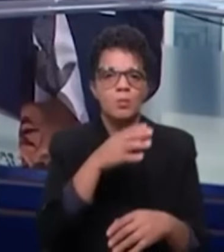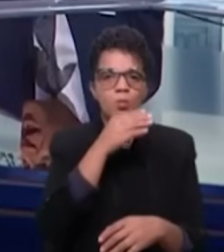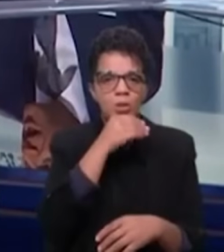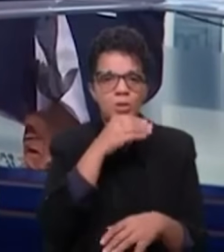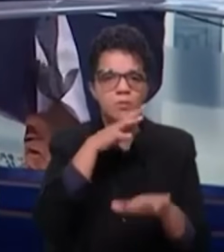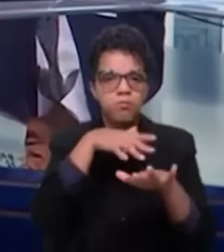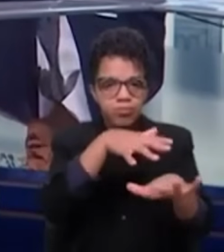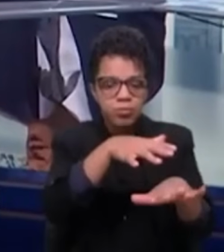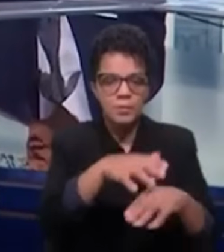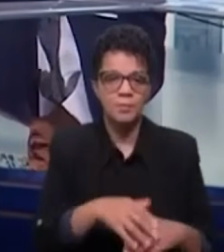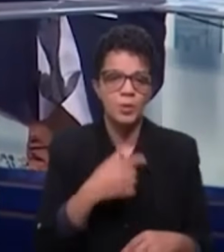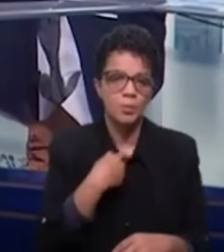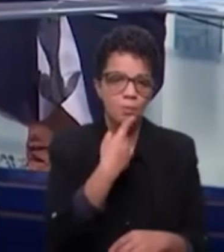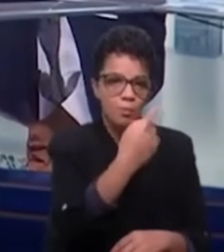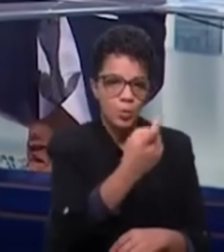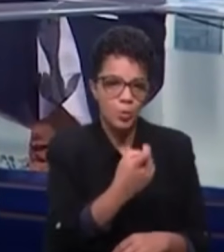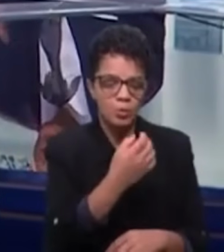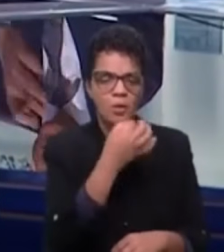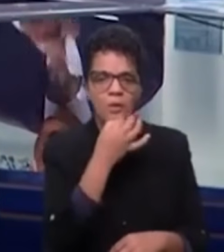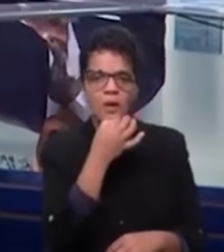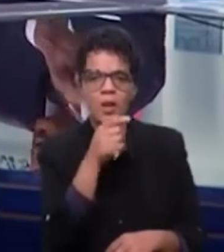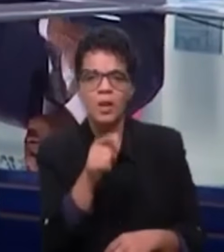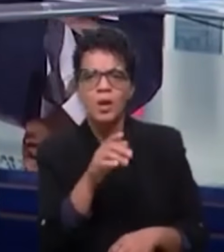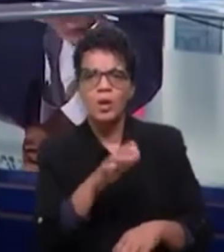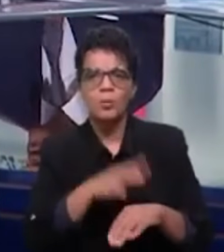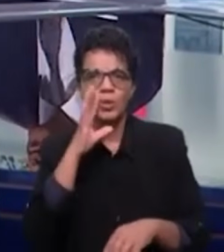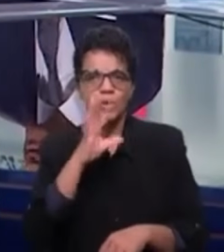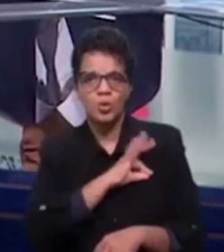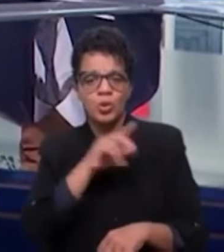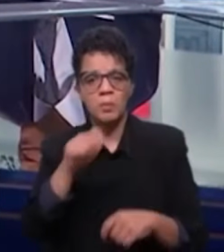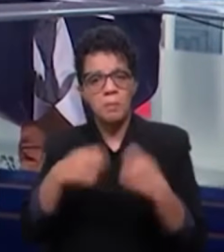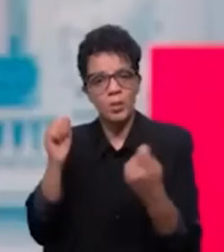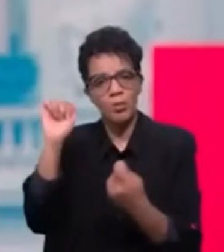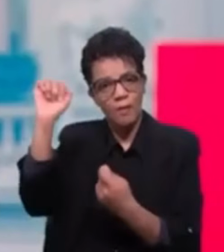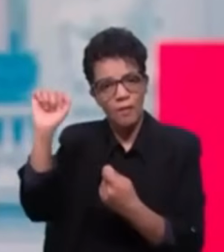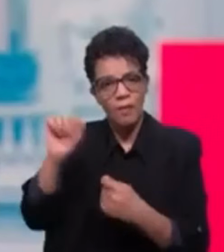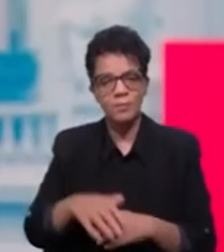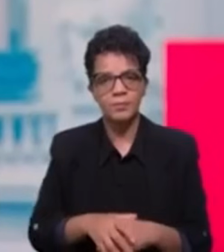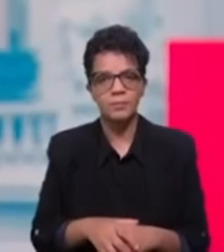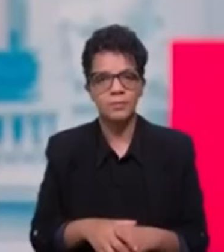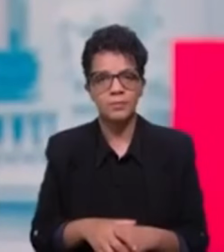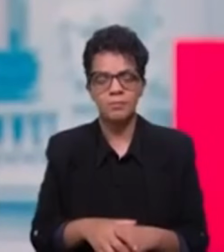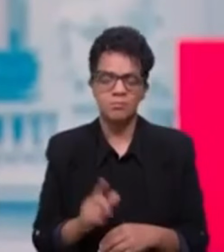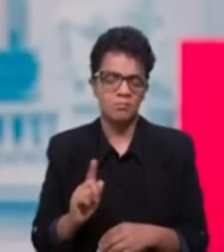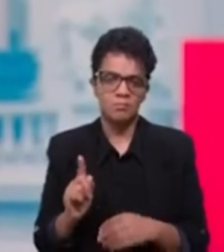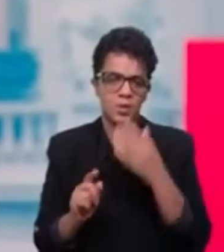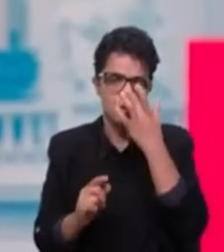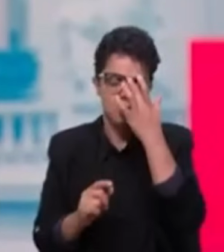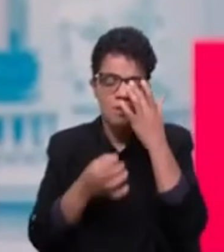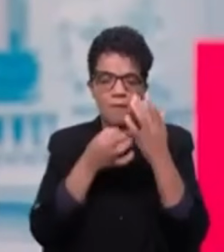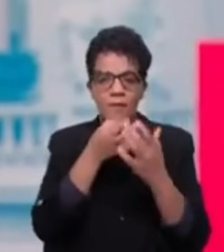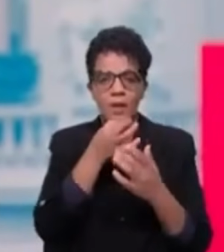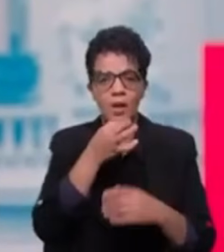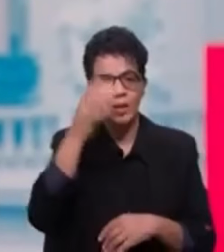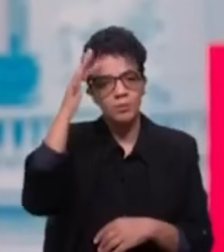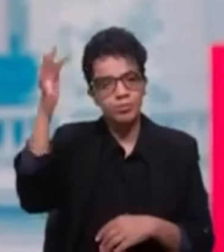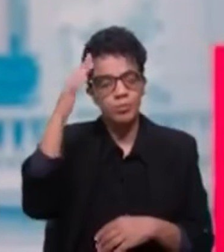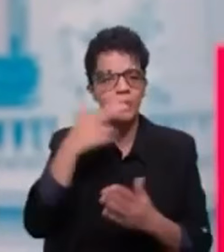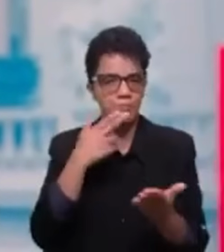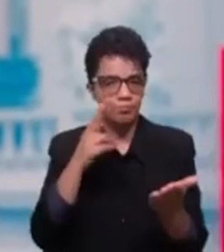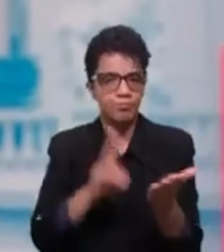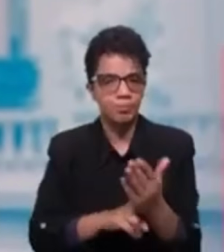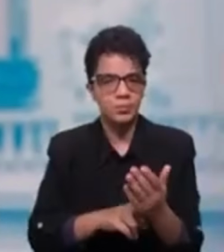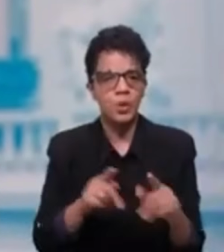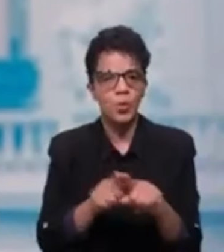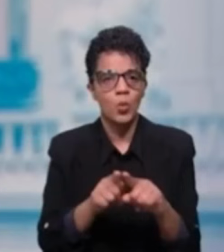manifestações eu pergunto-lhe se está a referir a este Senhor e ao partido que ele representa não eu eu falei em tese mas é é indiscutível que há